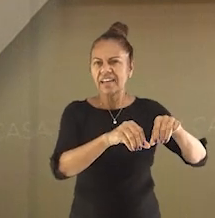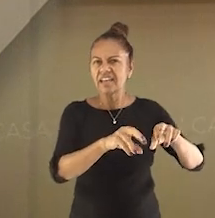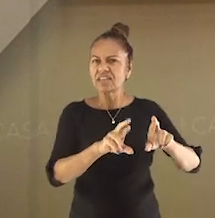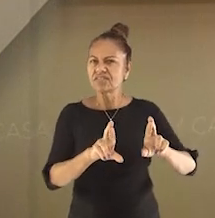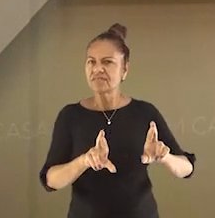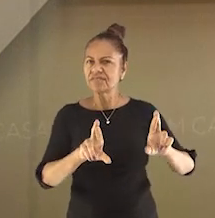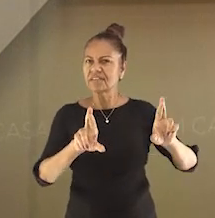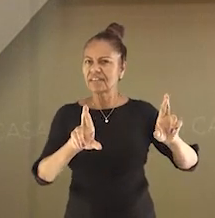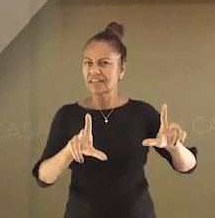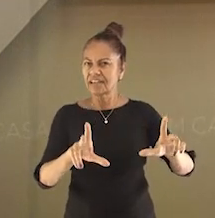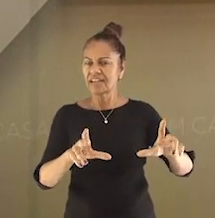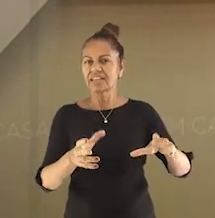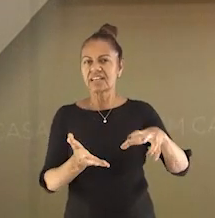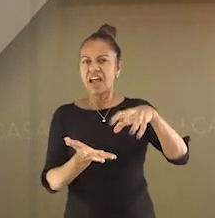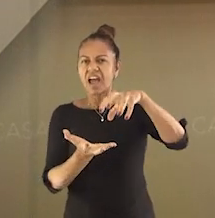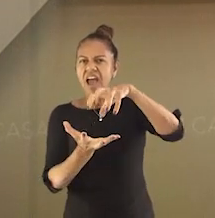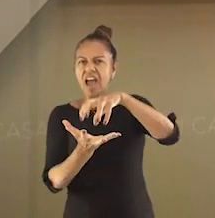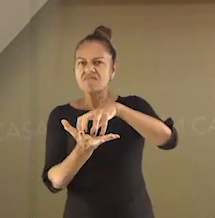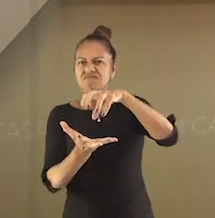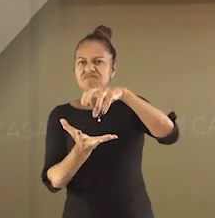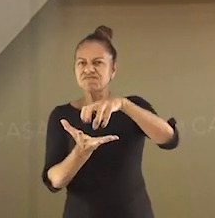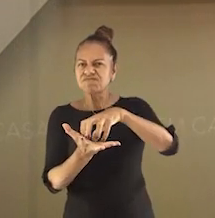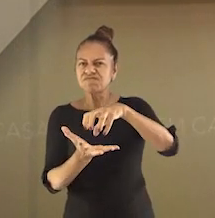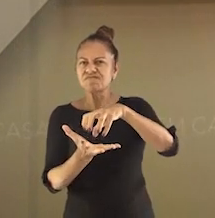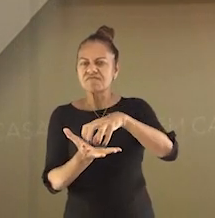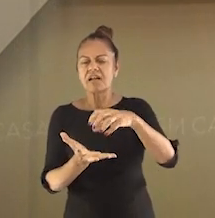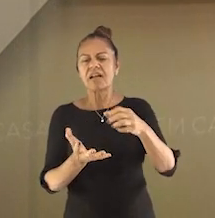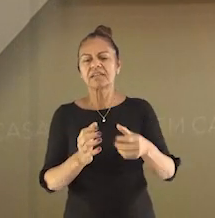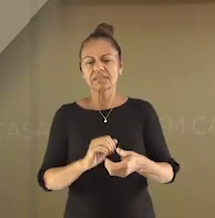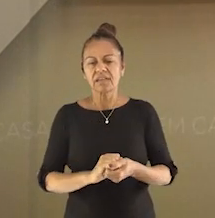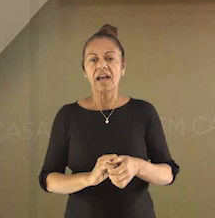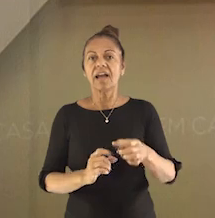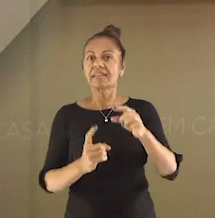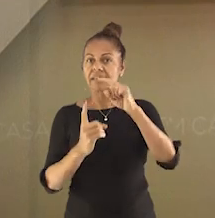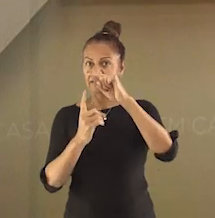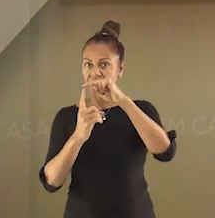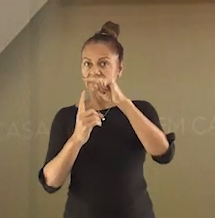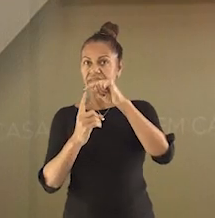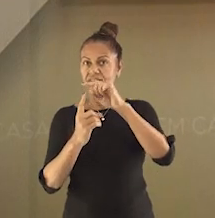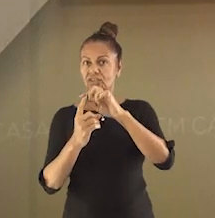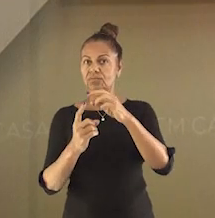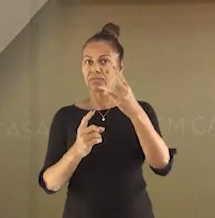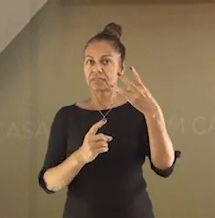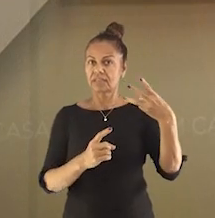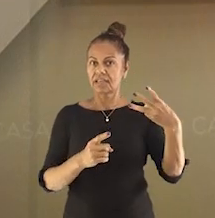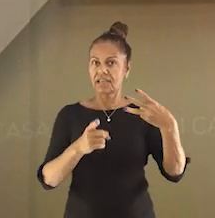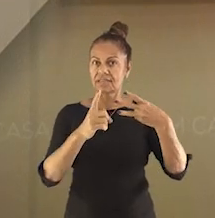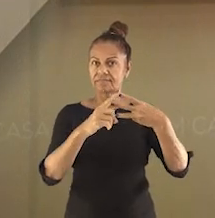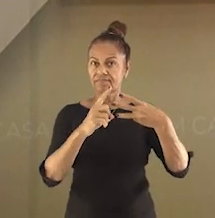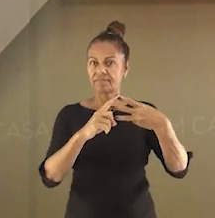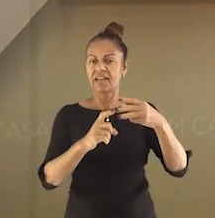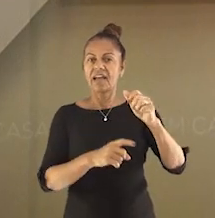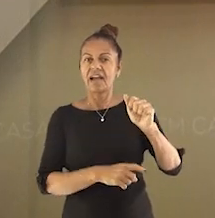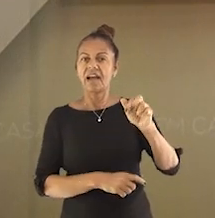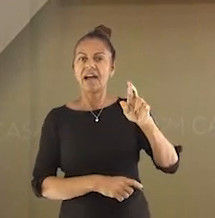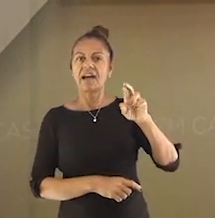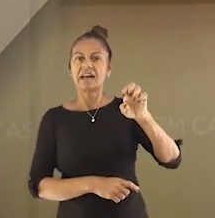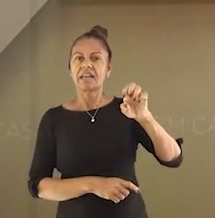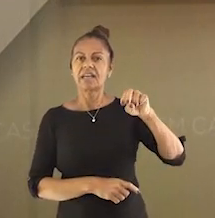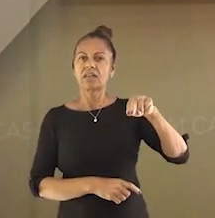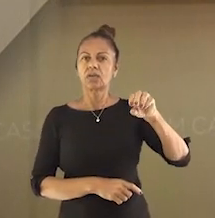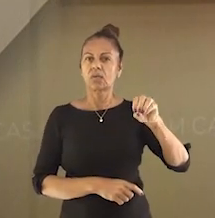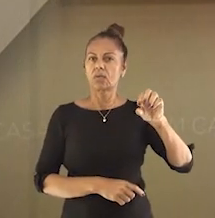áspero. Assim é possível classificar o solo em três tipos, de acordo com a sua textura.